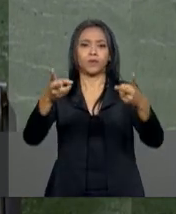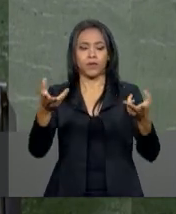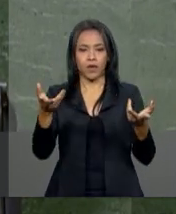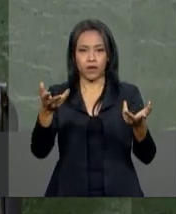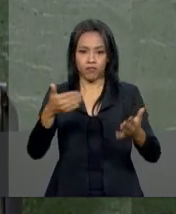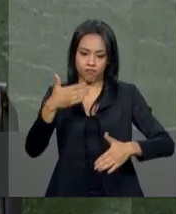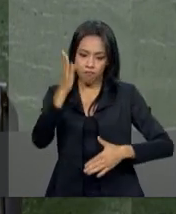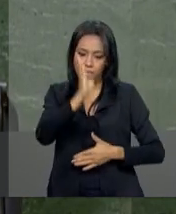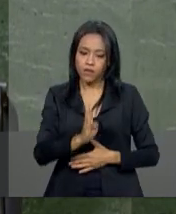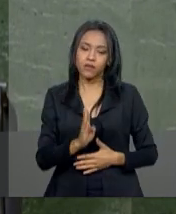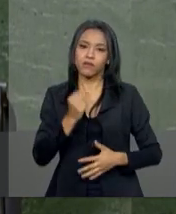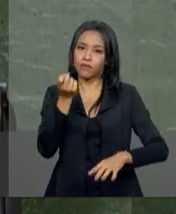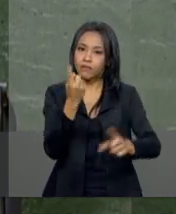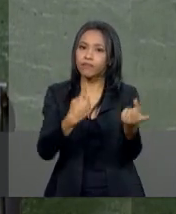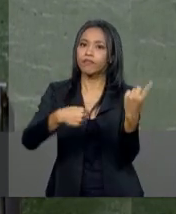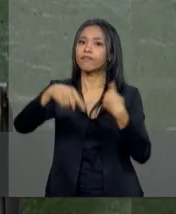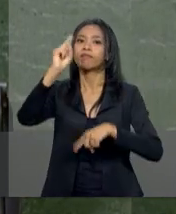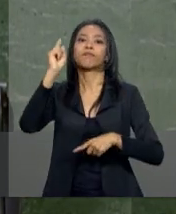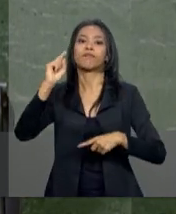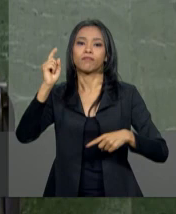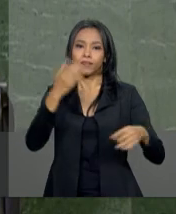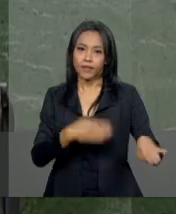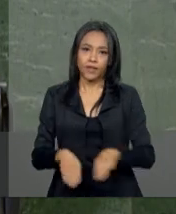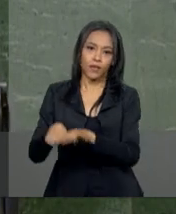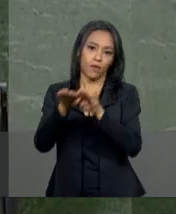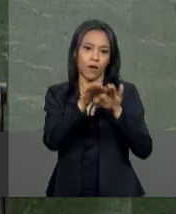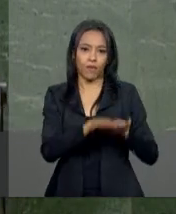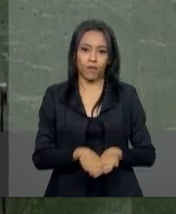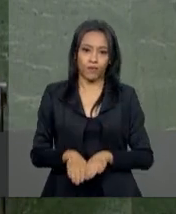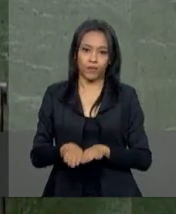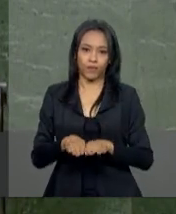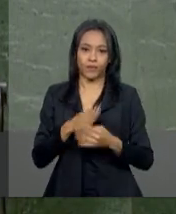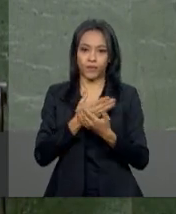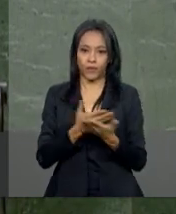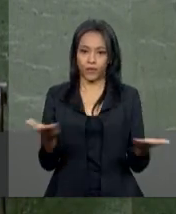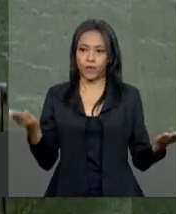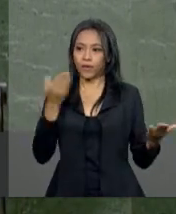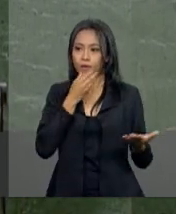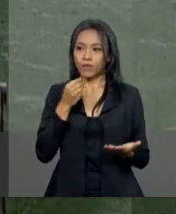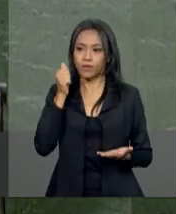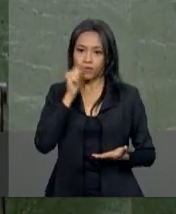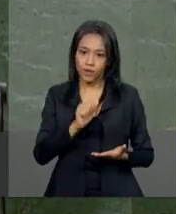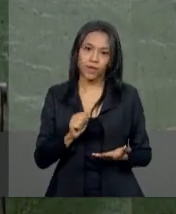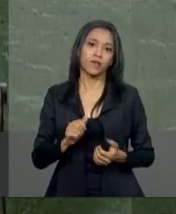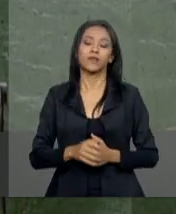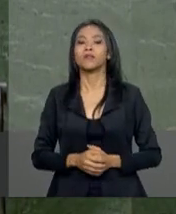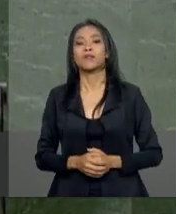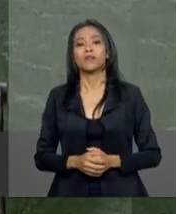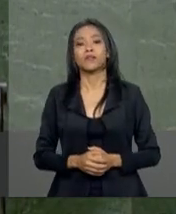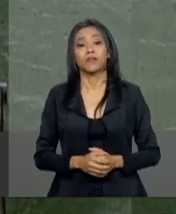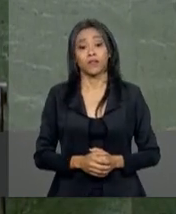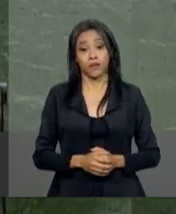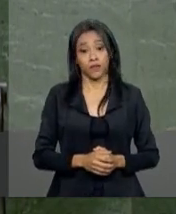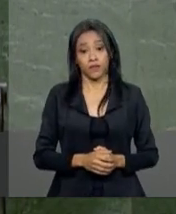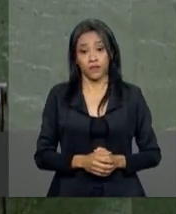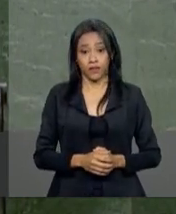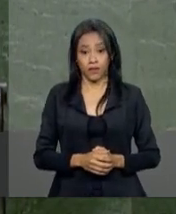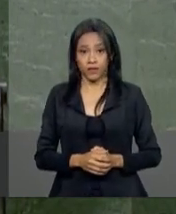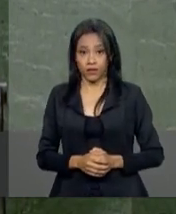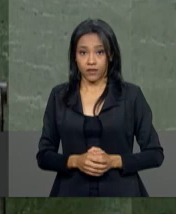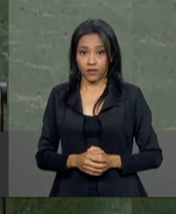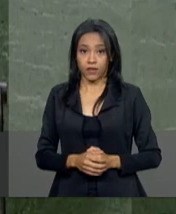um brasil mais próspero e mais justo senhoras e senhores os membros desta assembleia geral